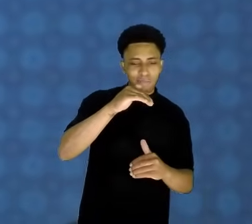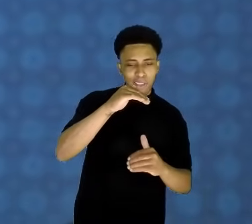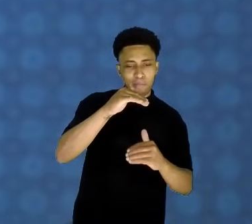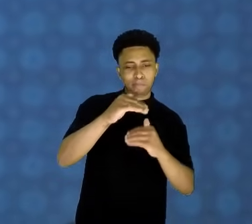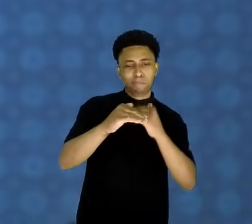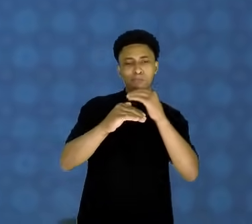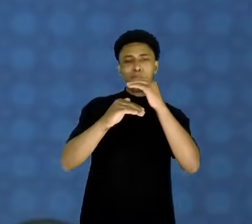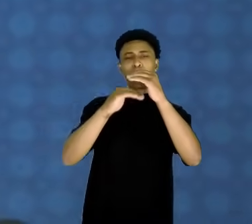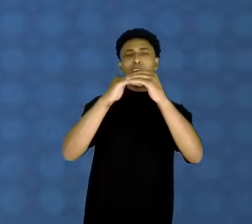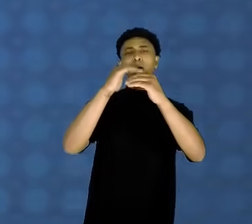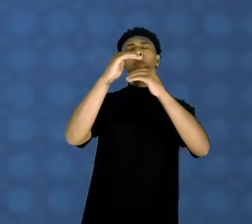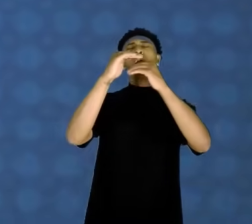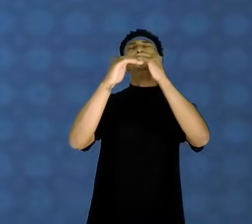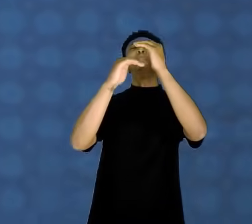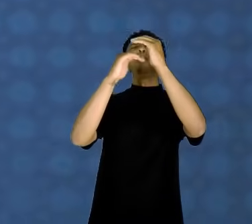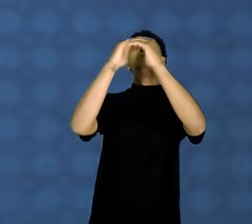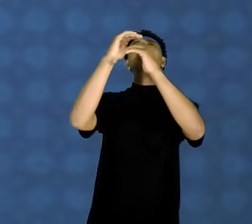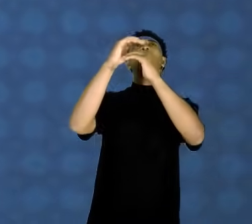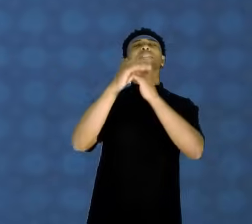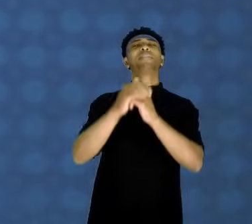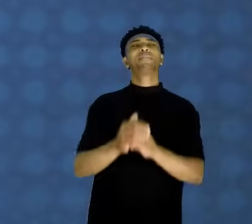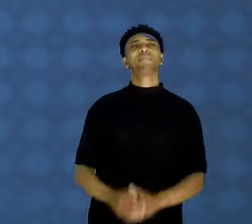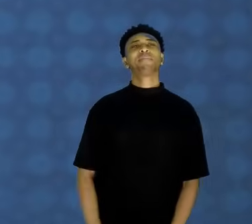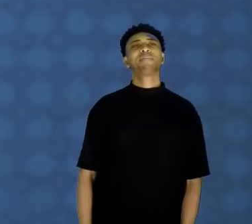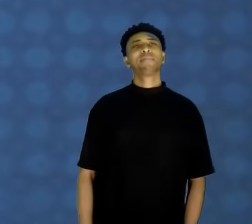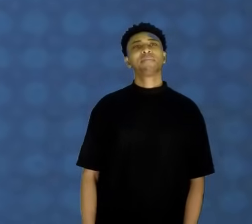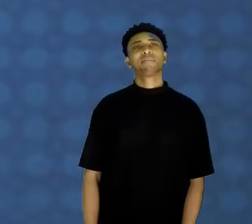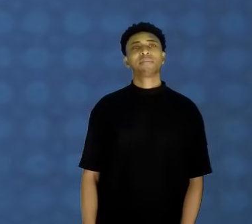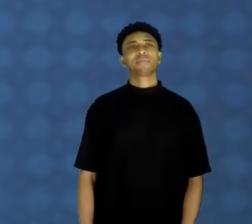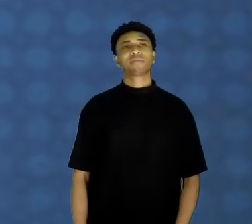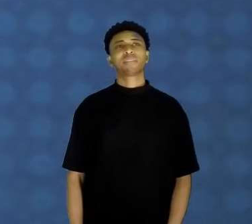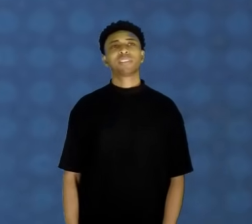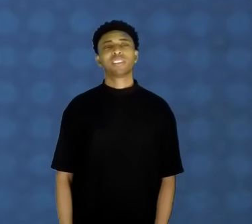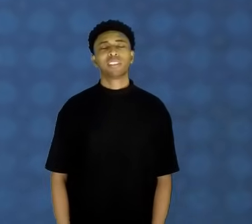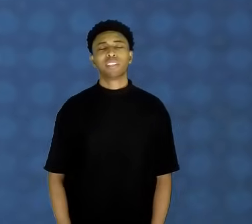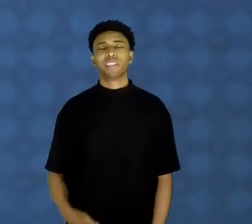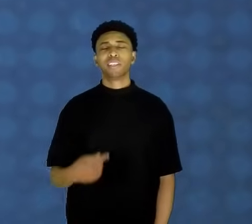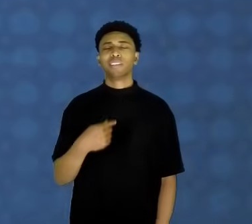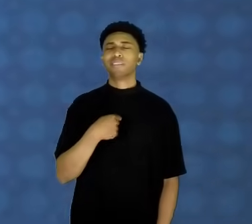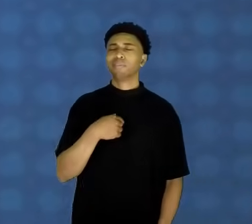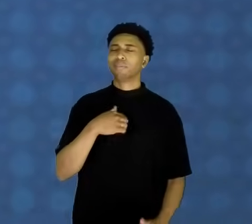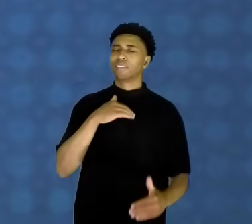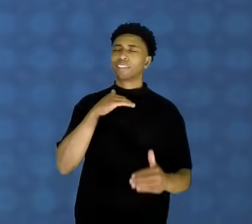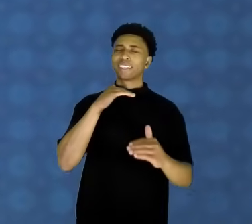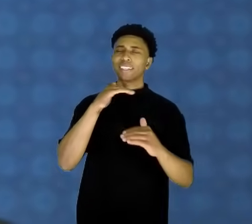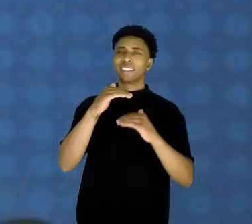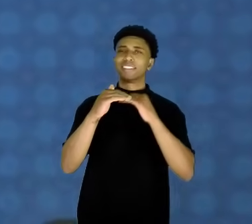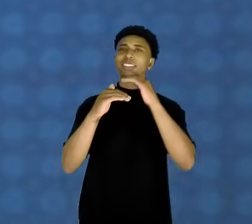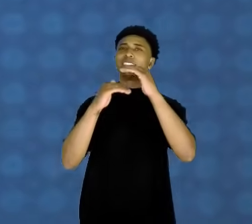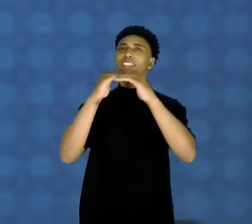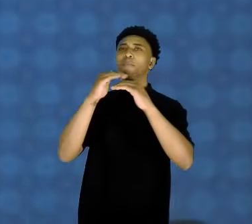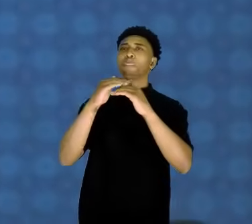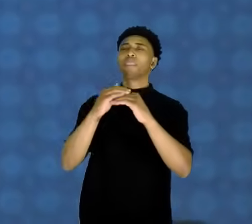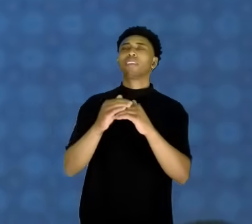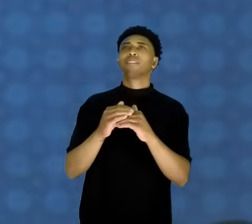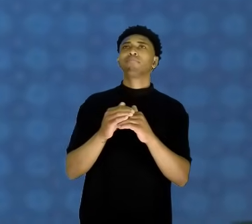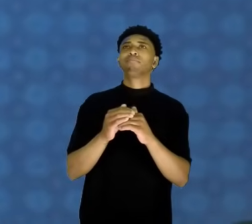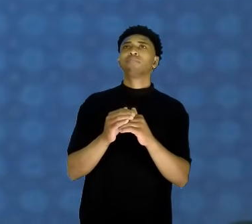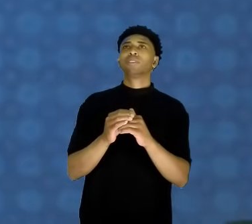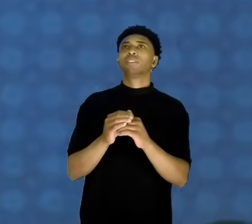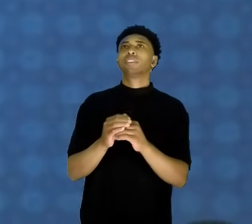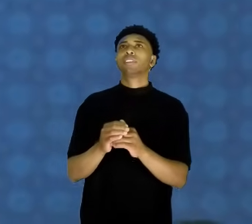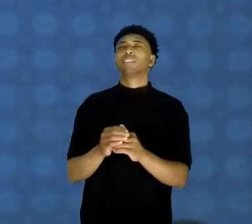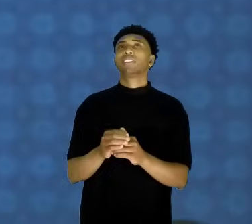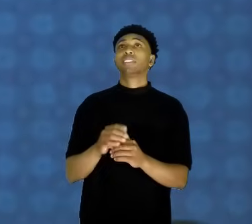indesistível. Eu não vou desistir, eu não vou me cansar, eu vou superar o teste do problema, eu vou superar o teste do silêncio, eu vou superar o teste